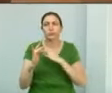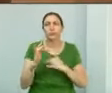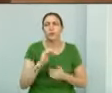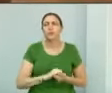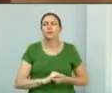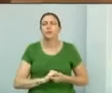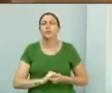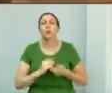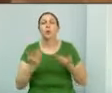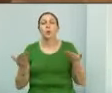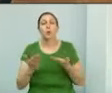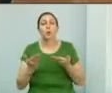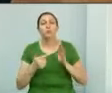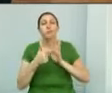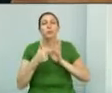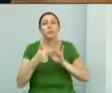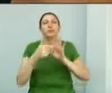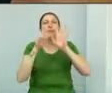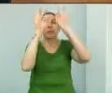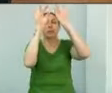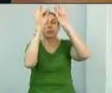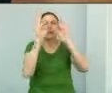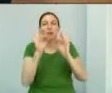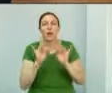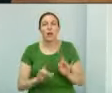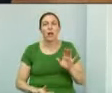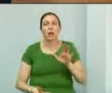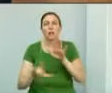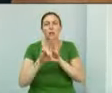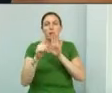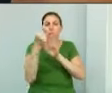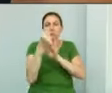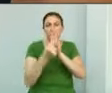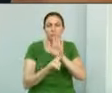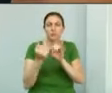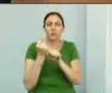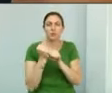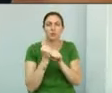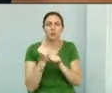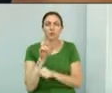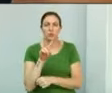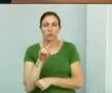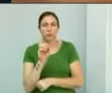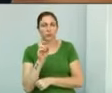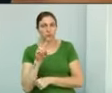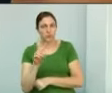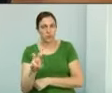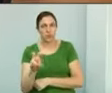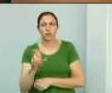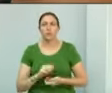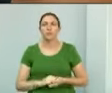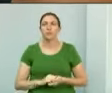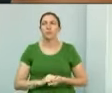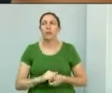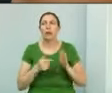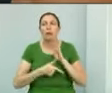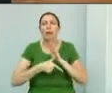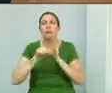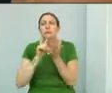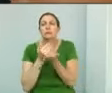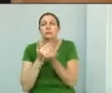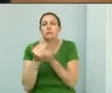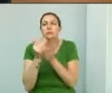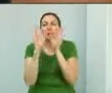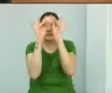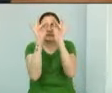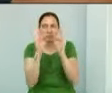detalhando hoje, então, a Lei Orçamentária Anual de 2025, a LOA. Antes de nós começarmos a detalhar a